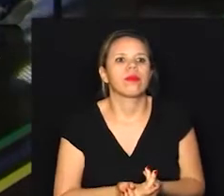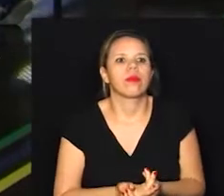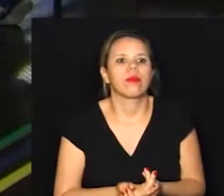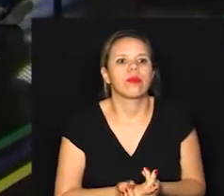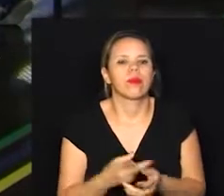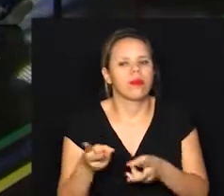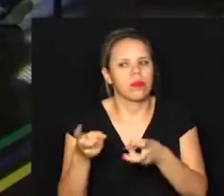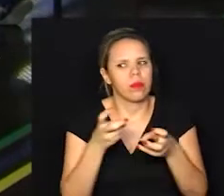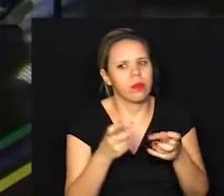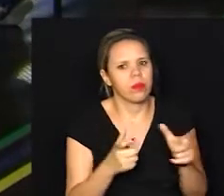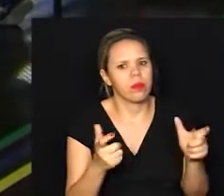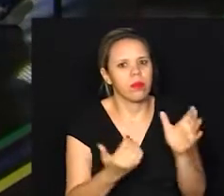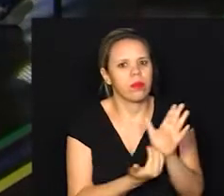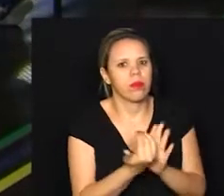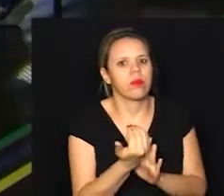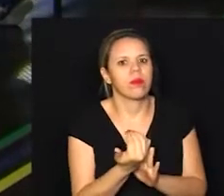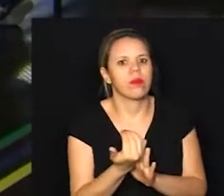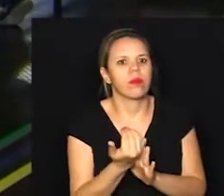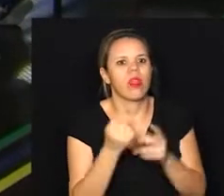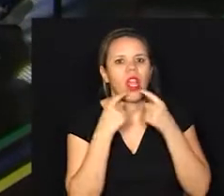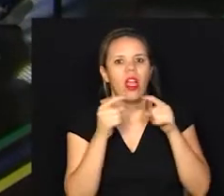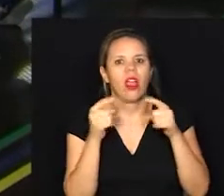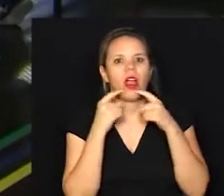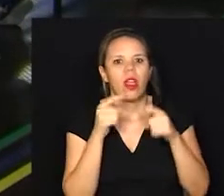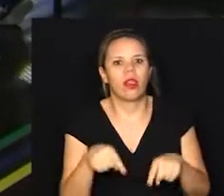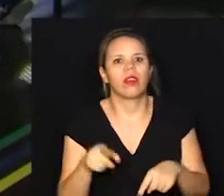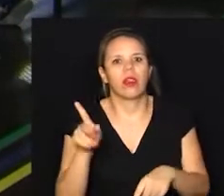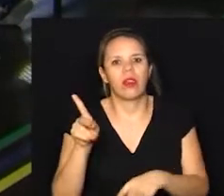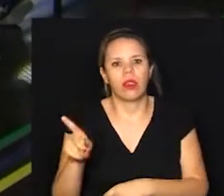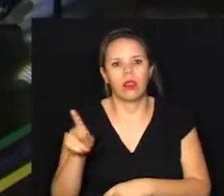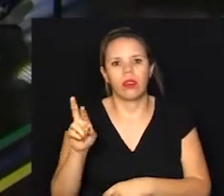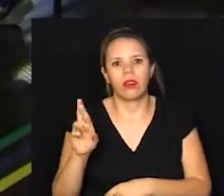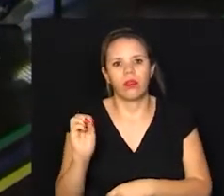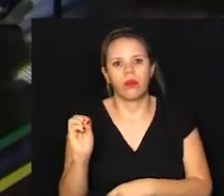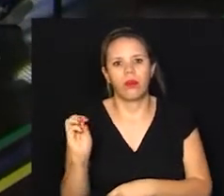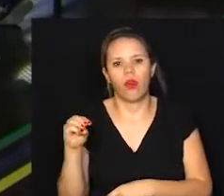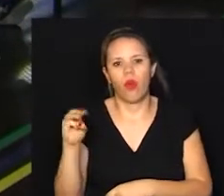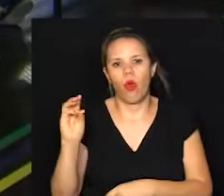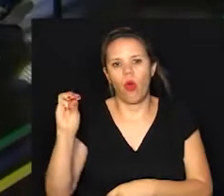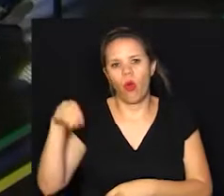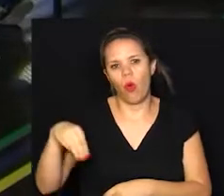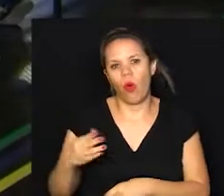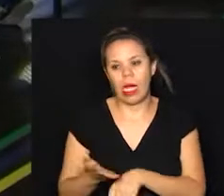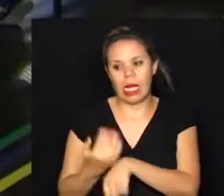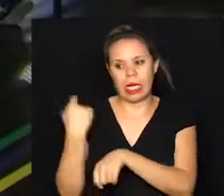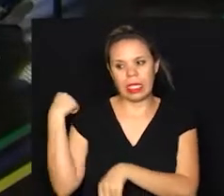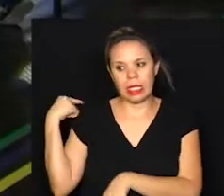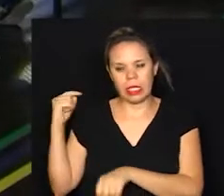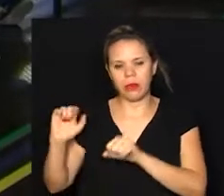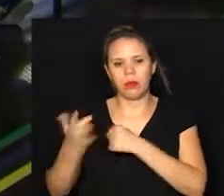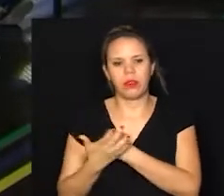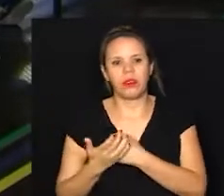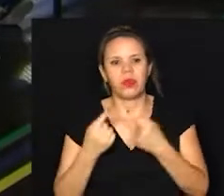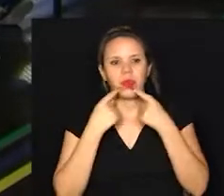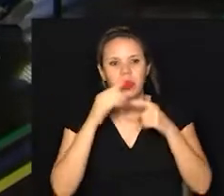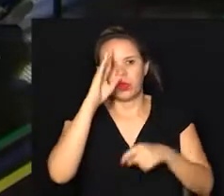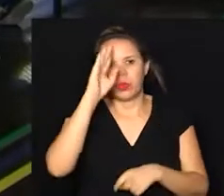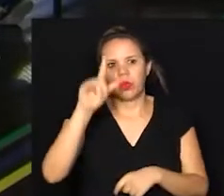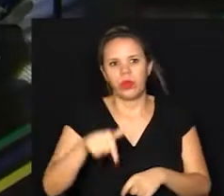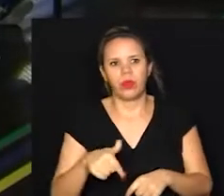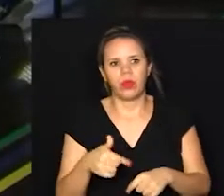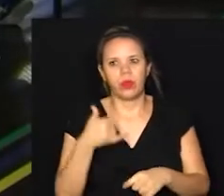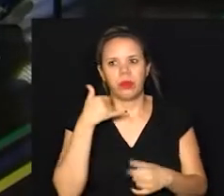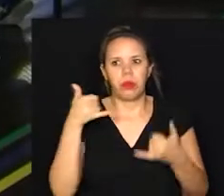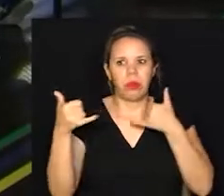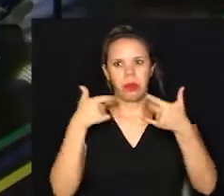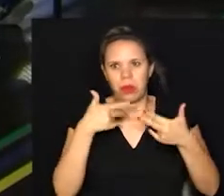internet. E a gente percebeu um aumento nas reclamações aqui no Procon. Anterior à pandemia, a principal reclamação era